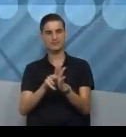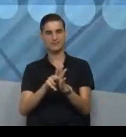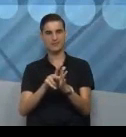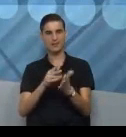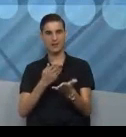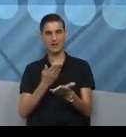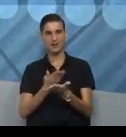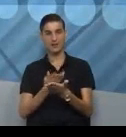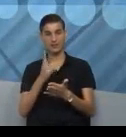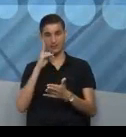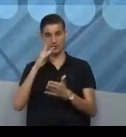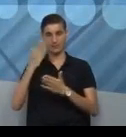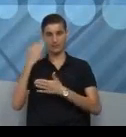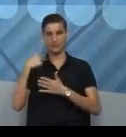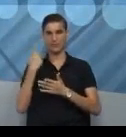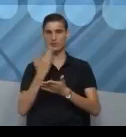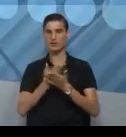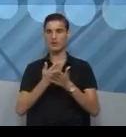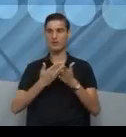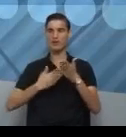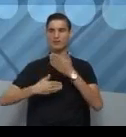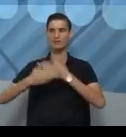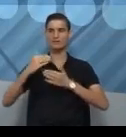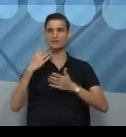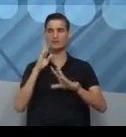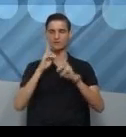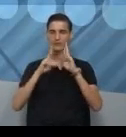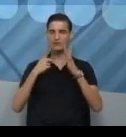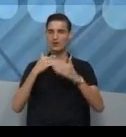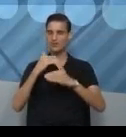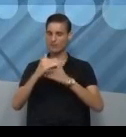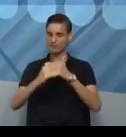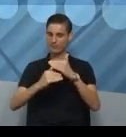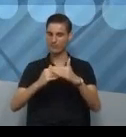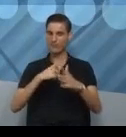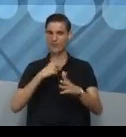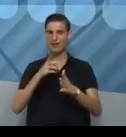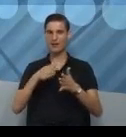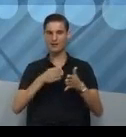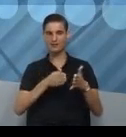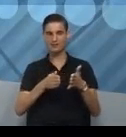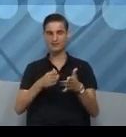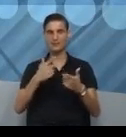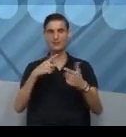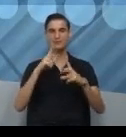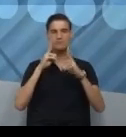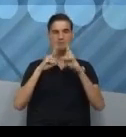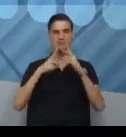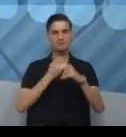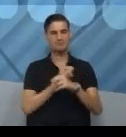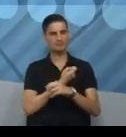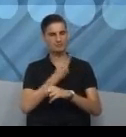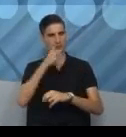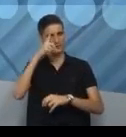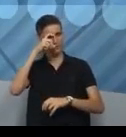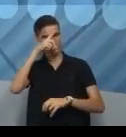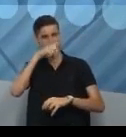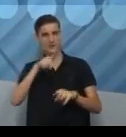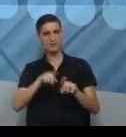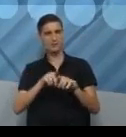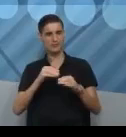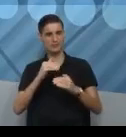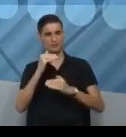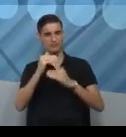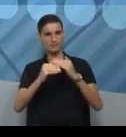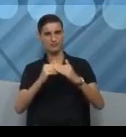teleaula. Relembrando que nas aulas anteriores a gente veio fazendo aí, traçando um caminho, onde nós vimos os números complexos,